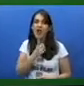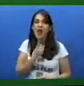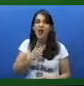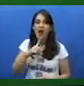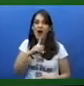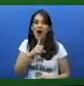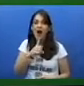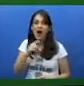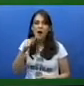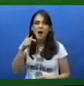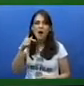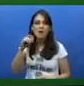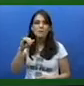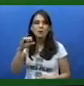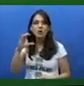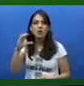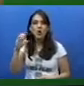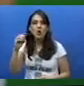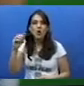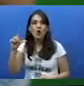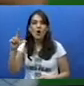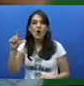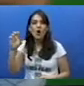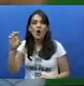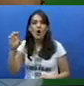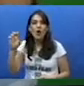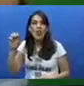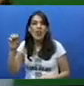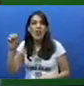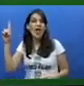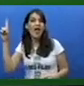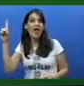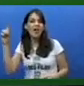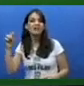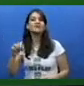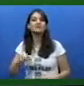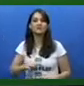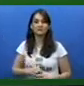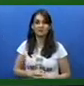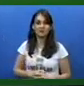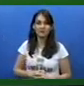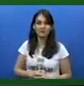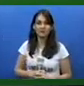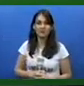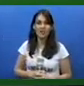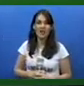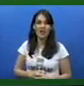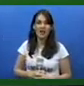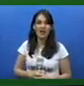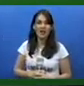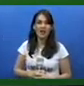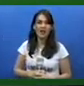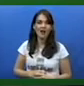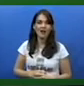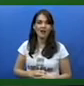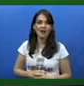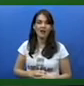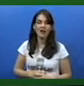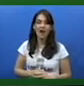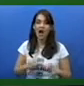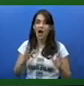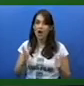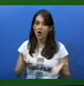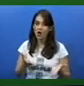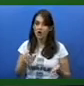Picolé. Vocês viram que o E ficou mais aberto, né? Agora vamos falar aqui as palavrinhas que estão na apostila.